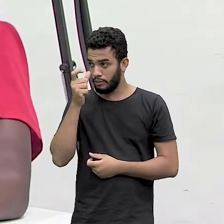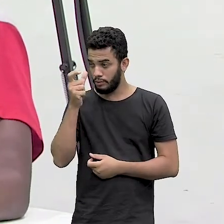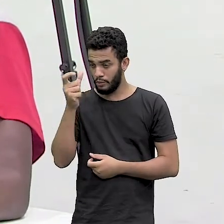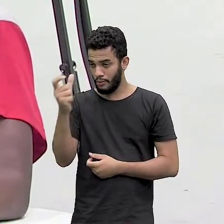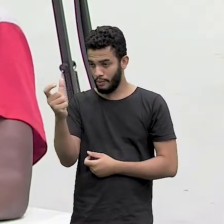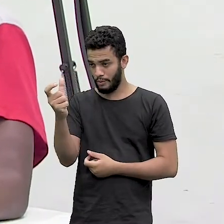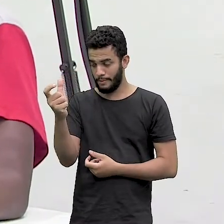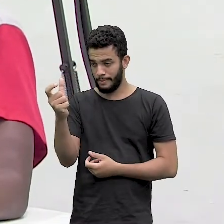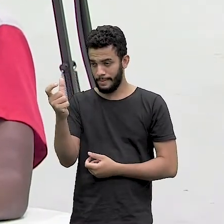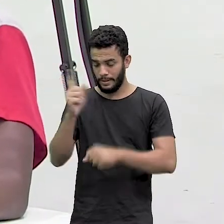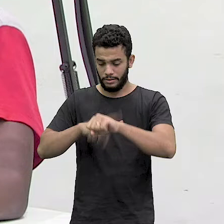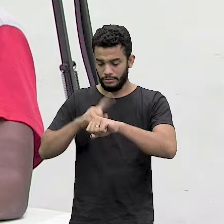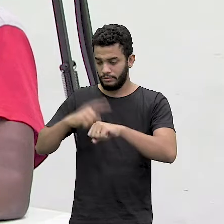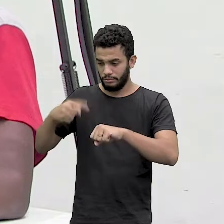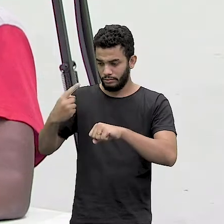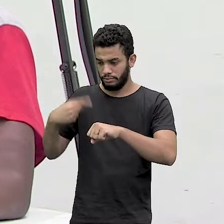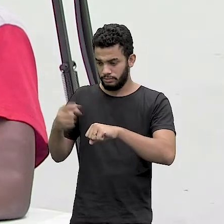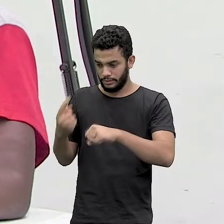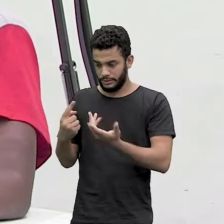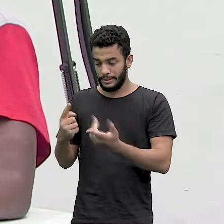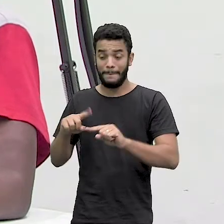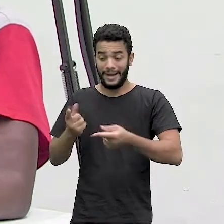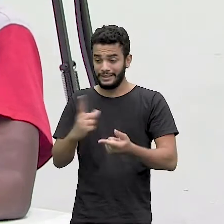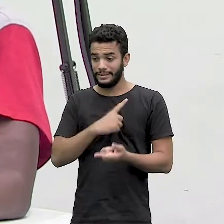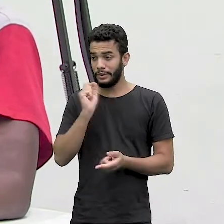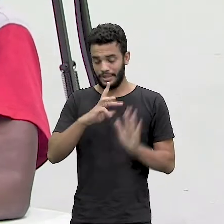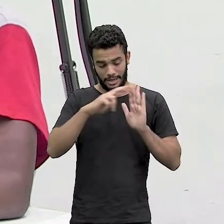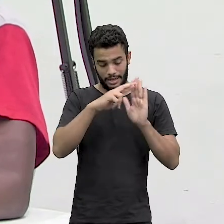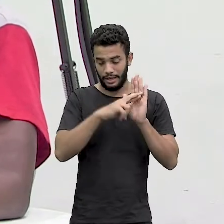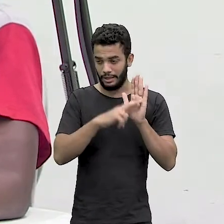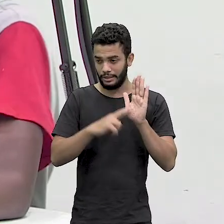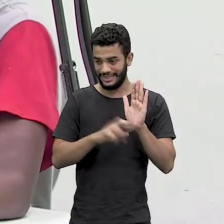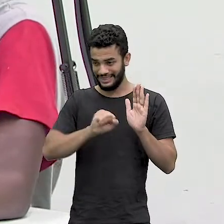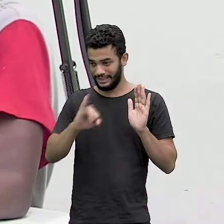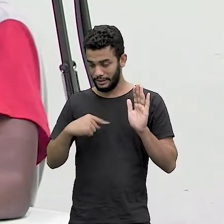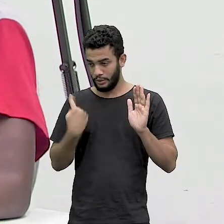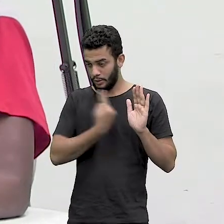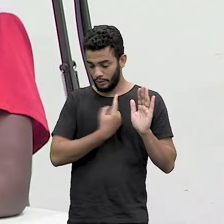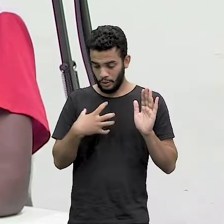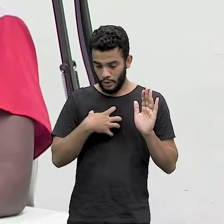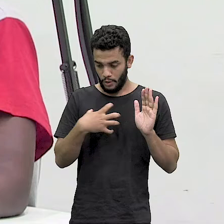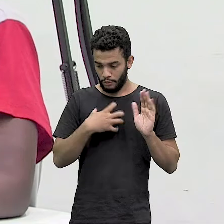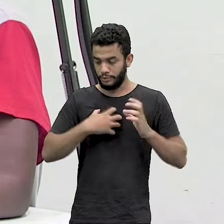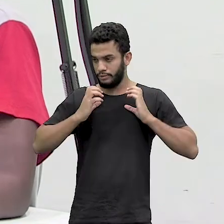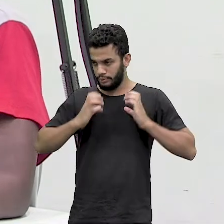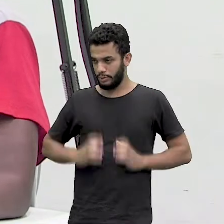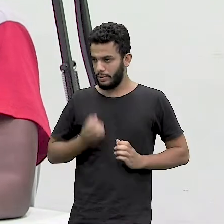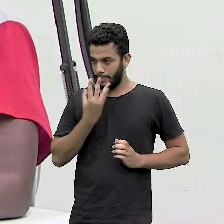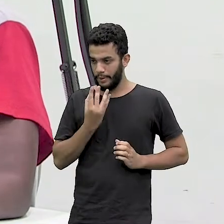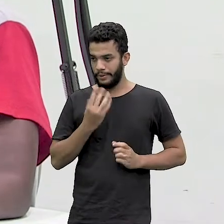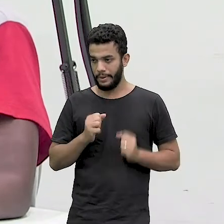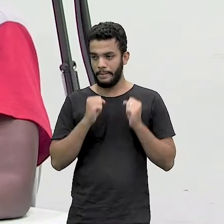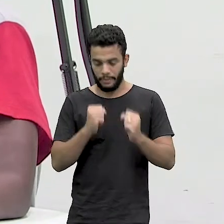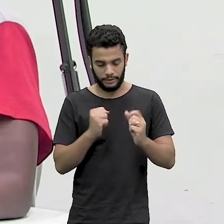com o comportamento, né? Legal. Então tem uma troca aí, né? Então você consome um pouco de